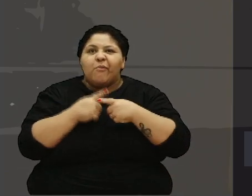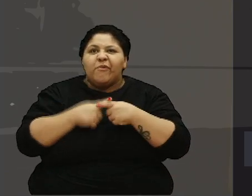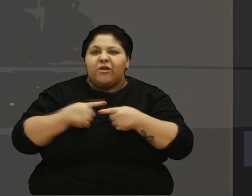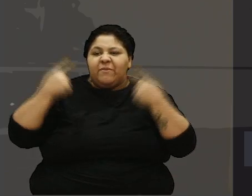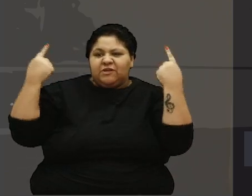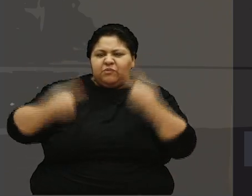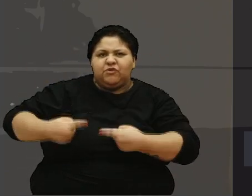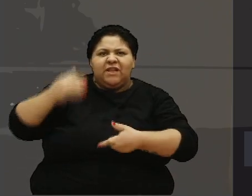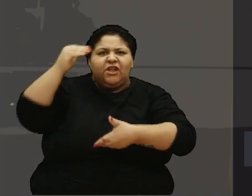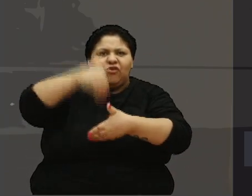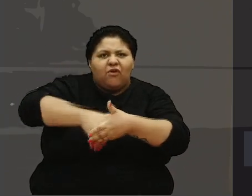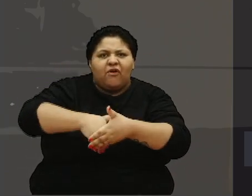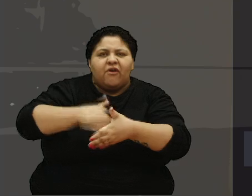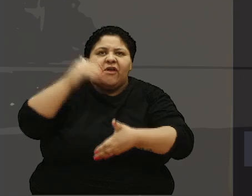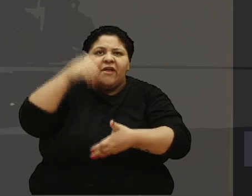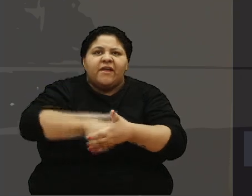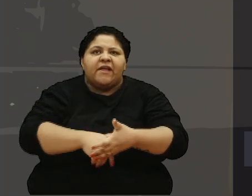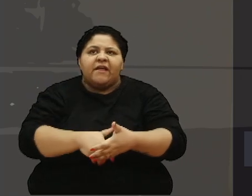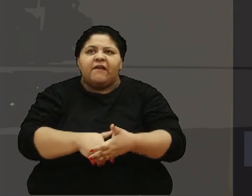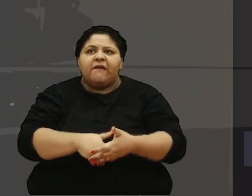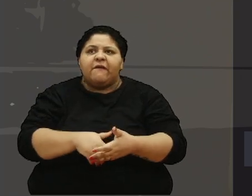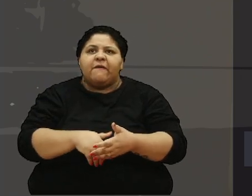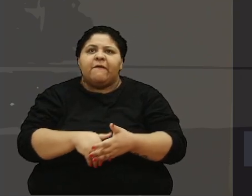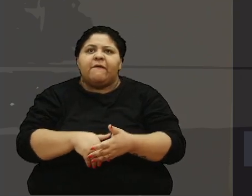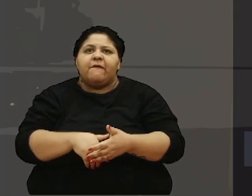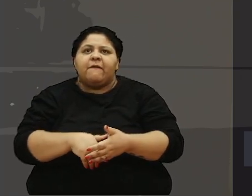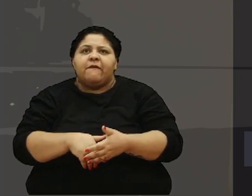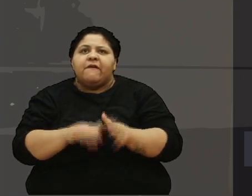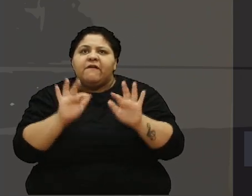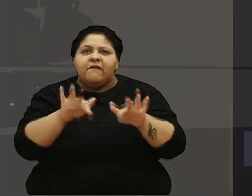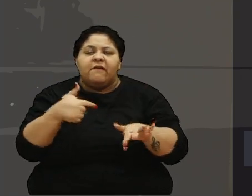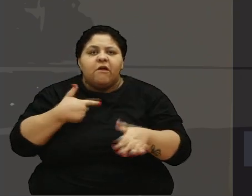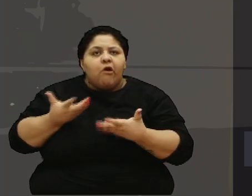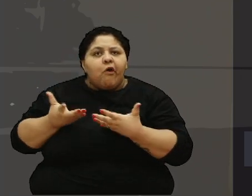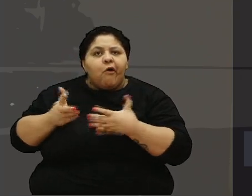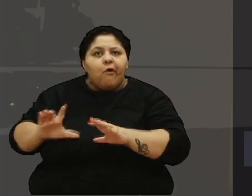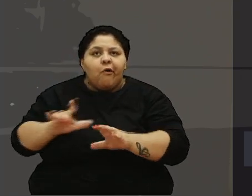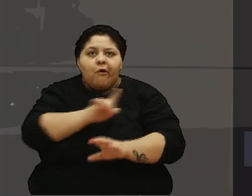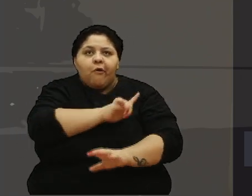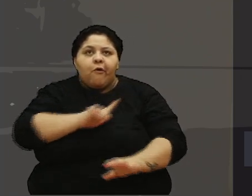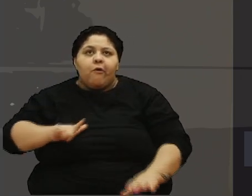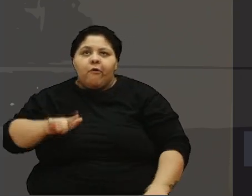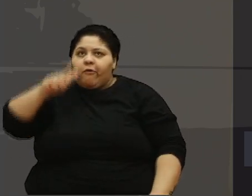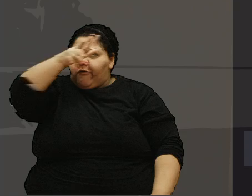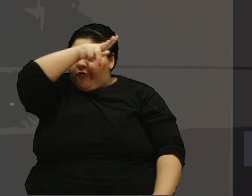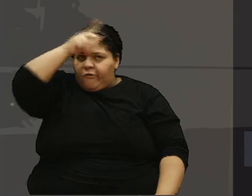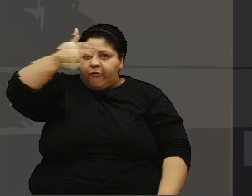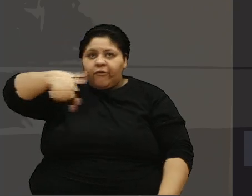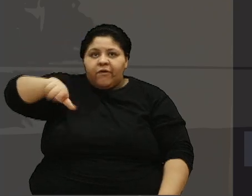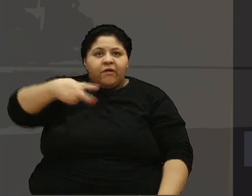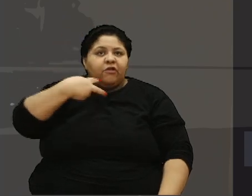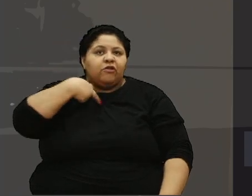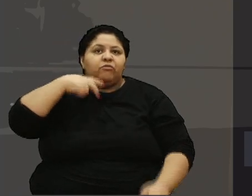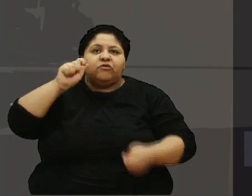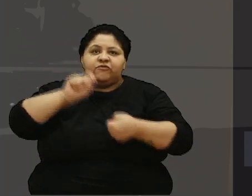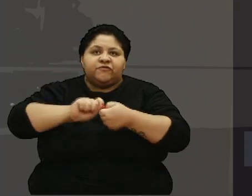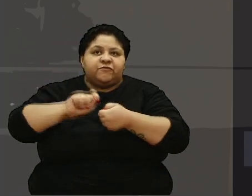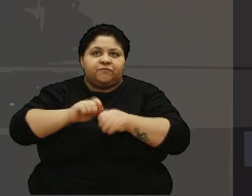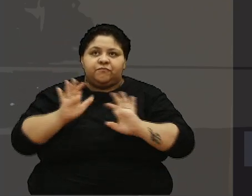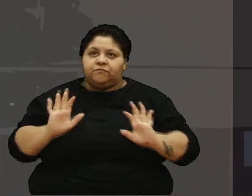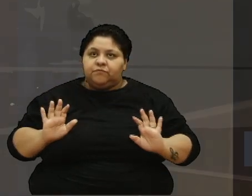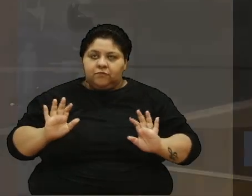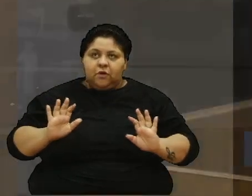eleitoral. Uma parte, vereador. Eleição acaba e termina, a cidade é a mesma. Eu na oposição, o governo Adiló na gestão, mas ele não pode fazer o que tem feito.